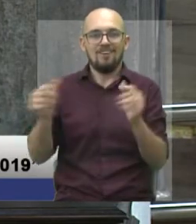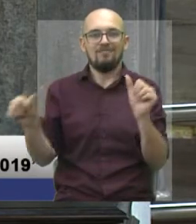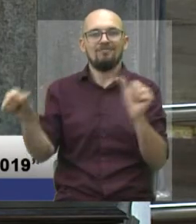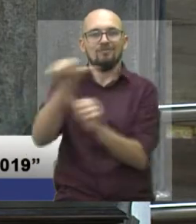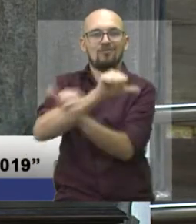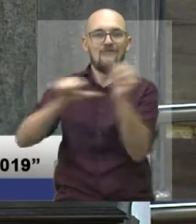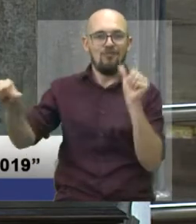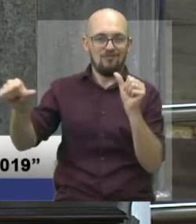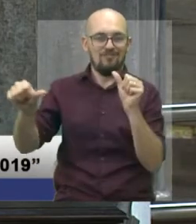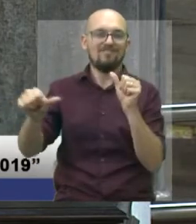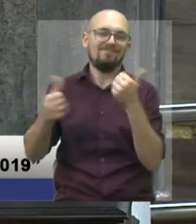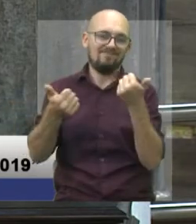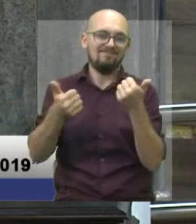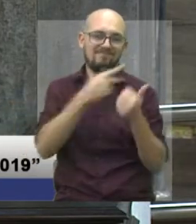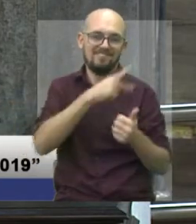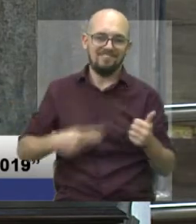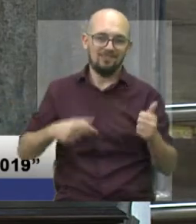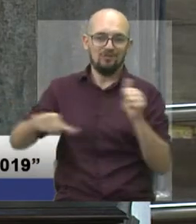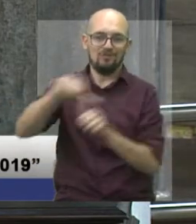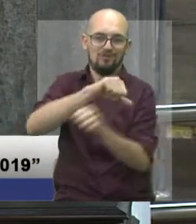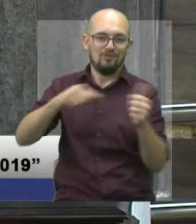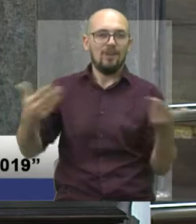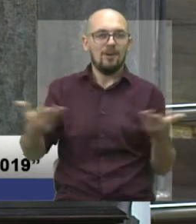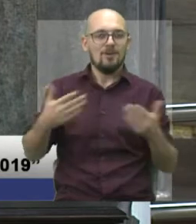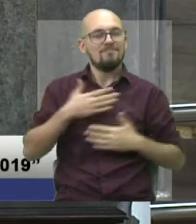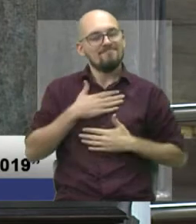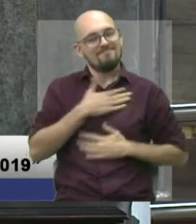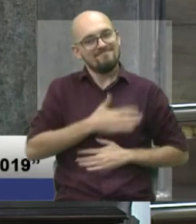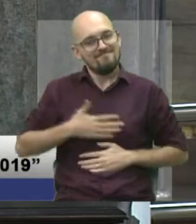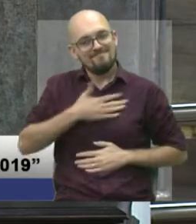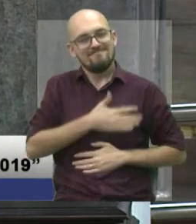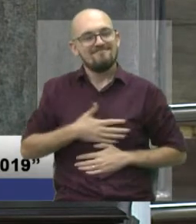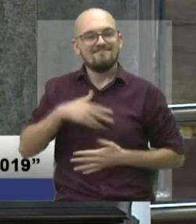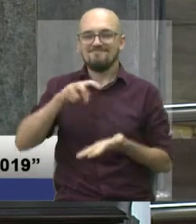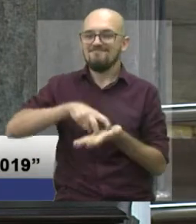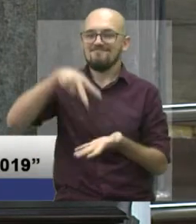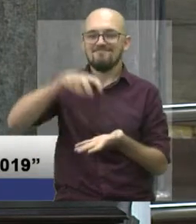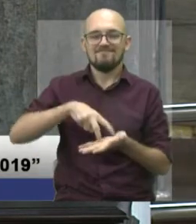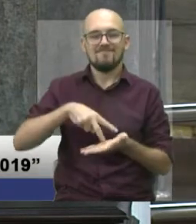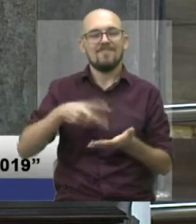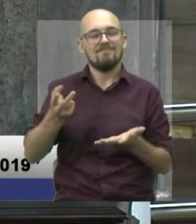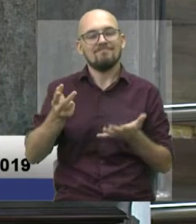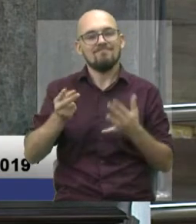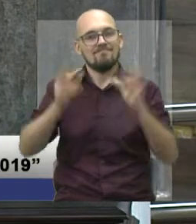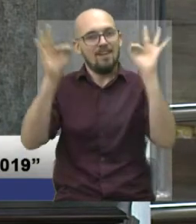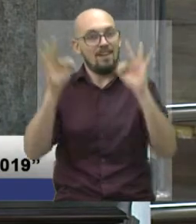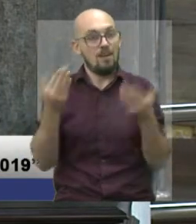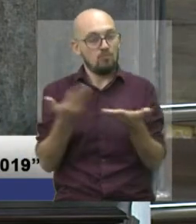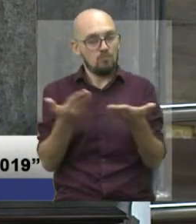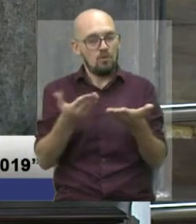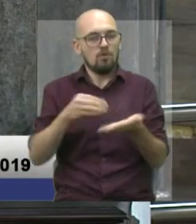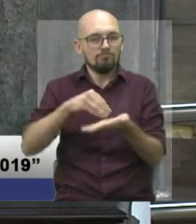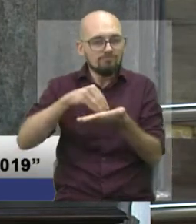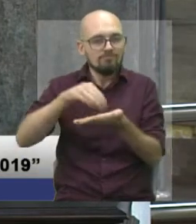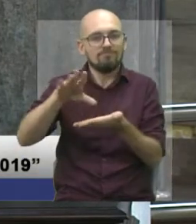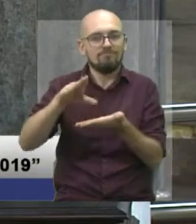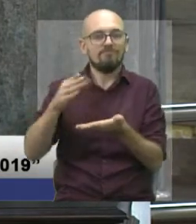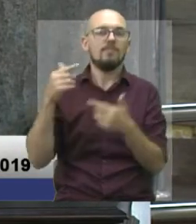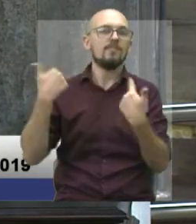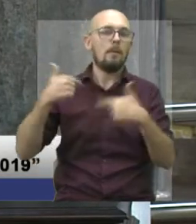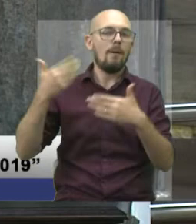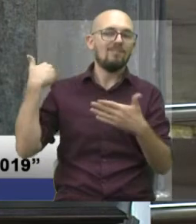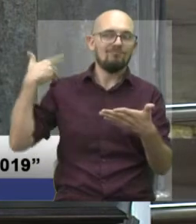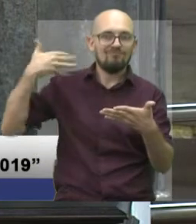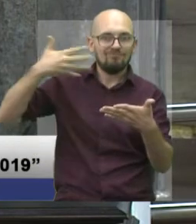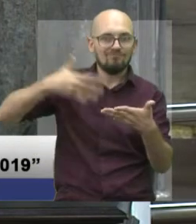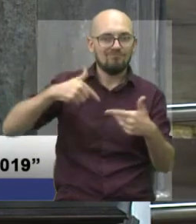mesa diretora, e com um motivo de satisfação e alegria, que é para trazer alguns resultados daquele trabalho que eu venho desenvolvendo